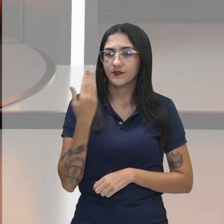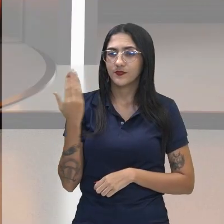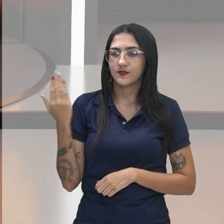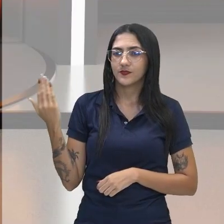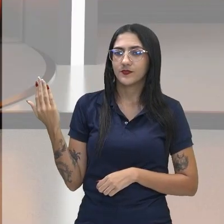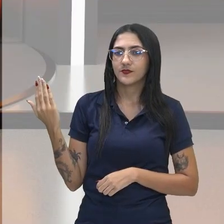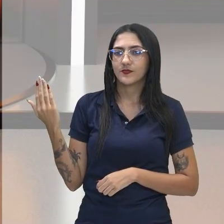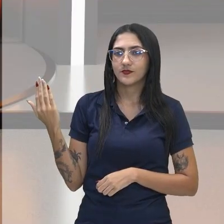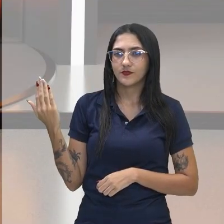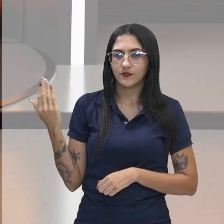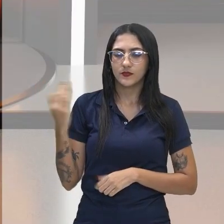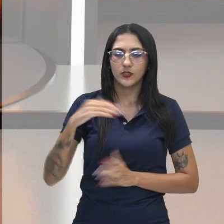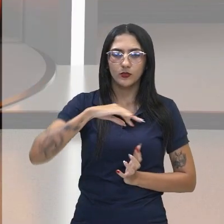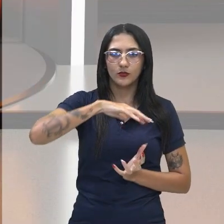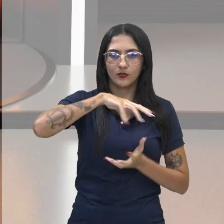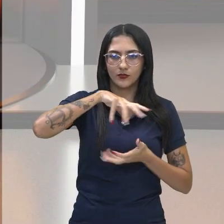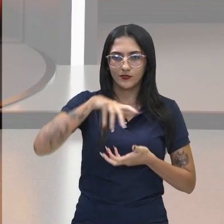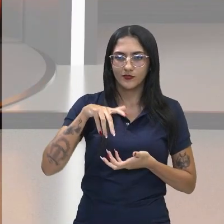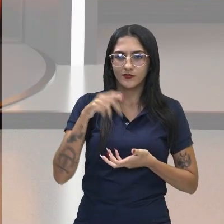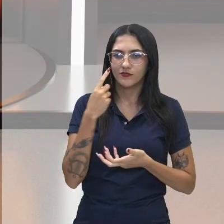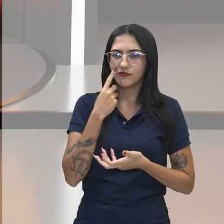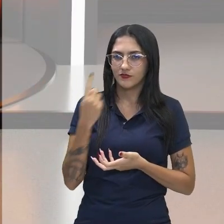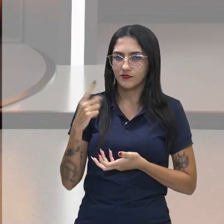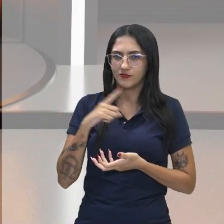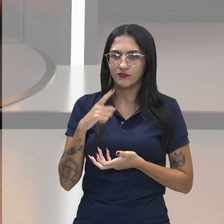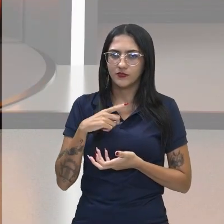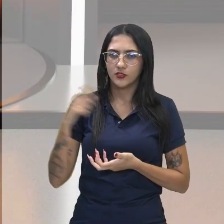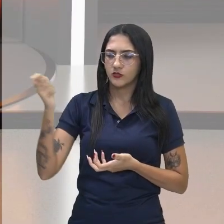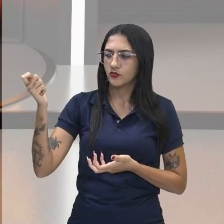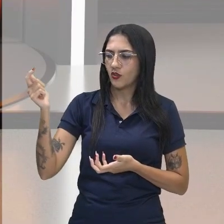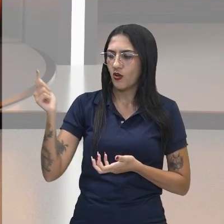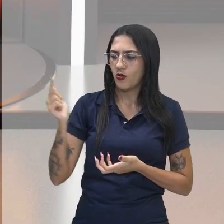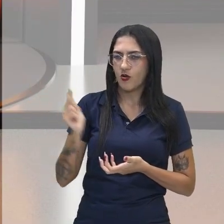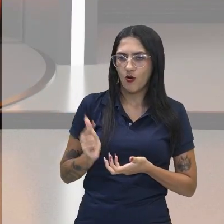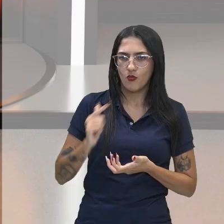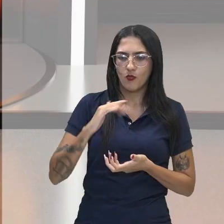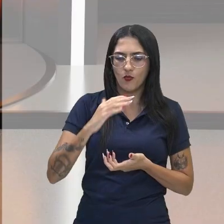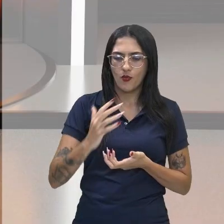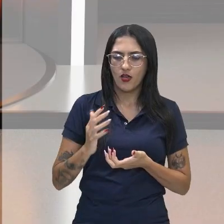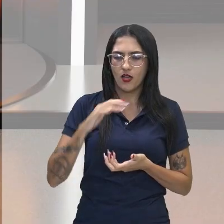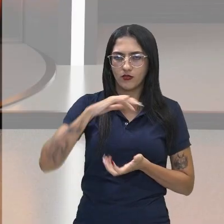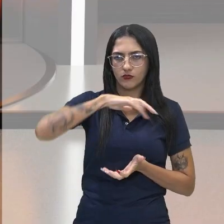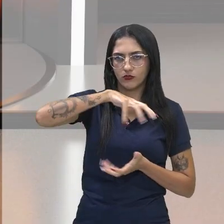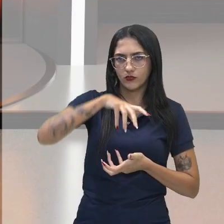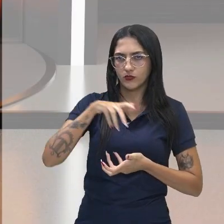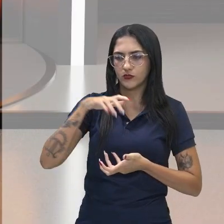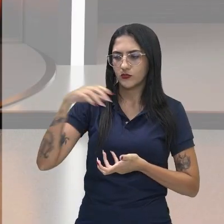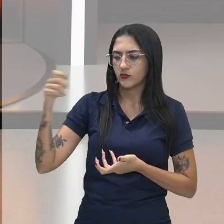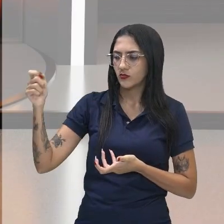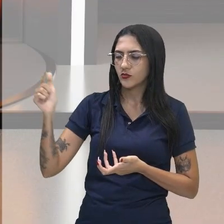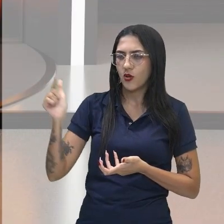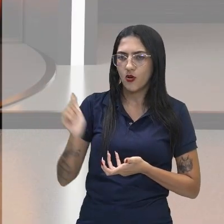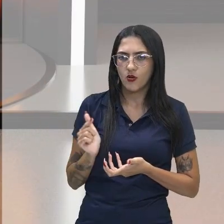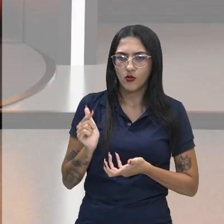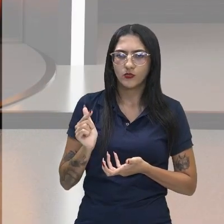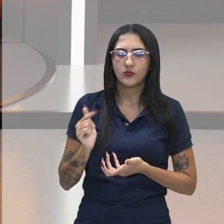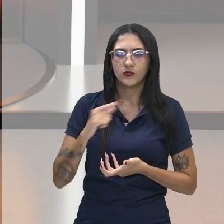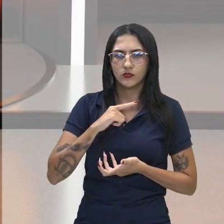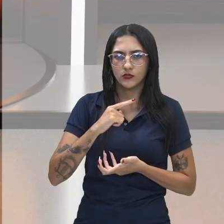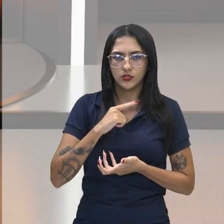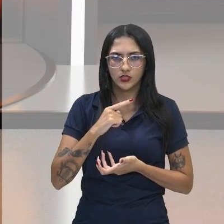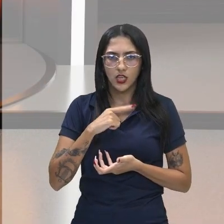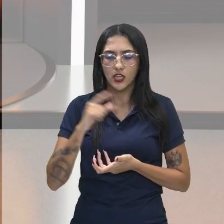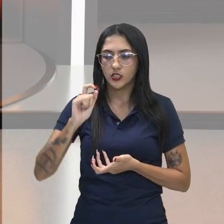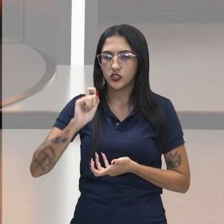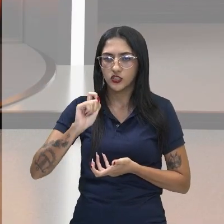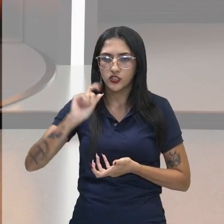Uma faixa está sendo iluminada ali pela radiação solar ou pela luz solar, a luz do sol. Nós temos